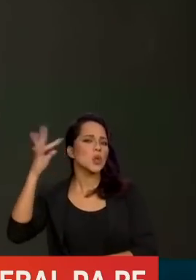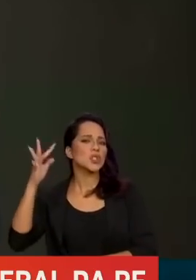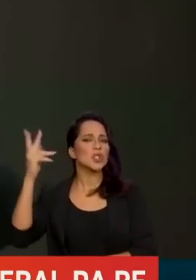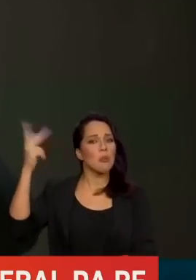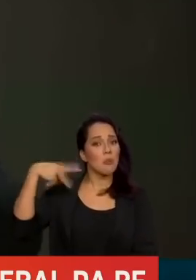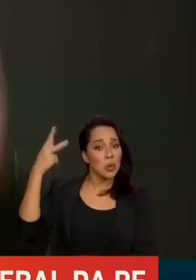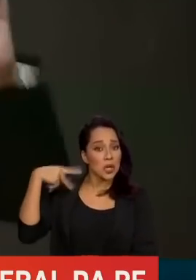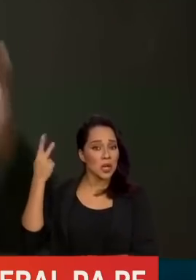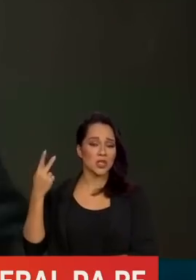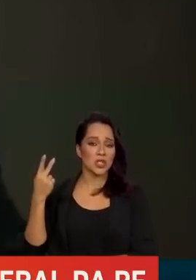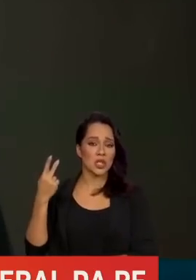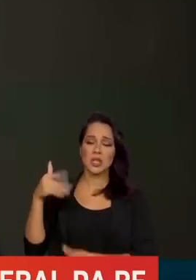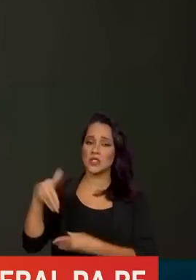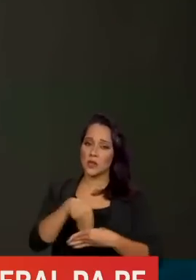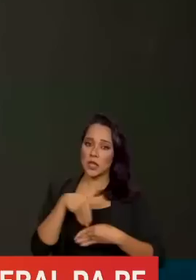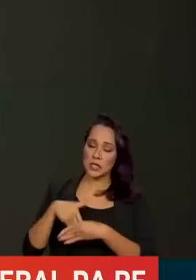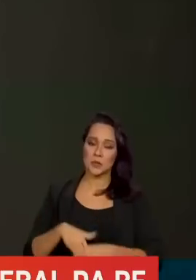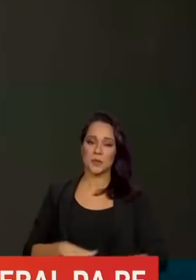políticas eleitorais